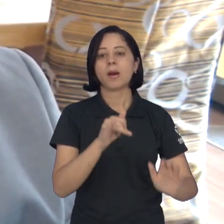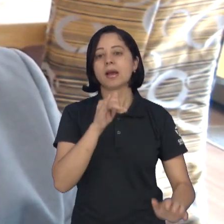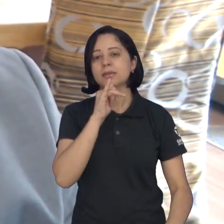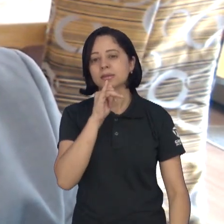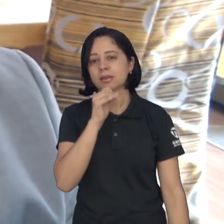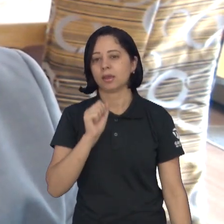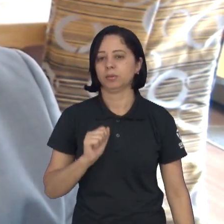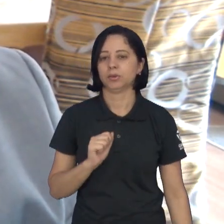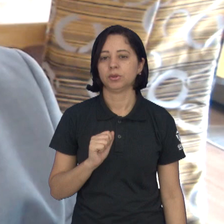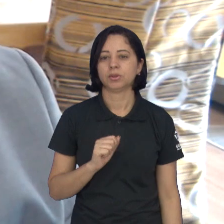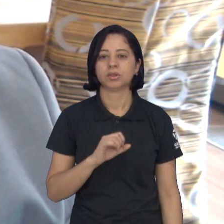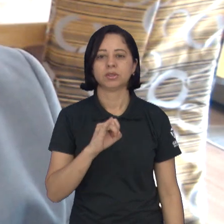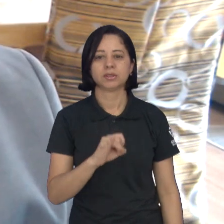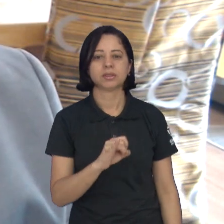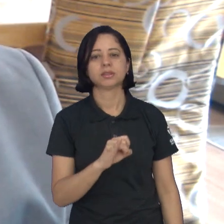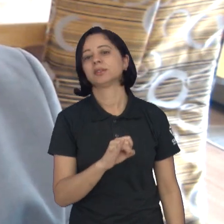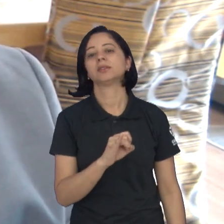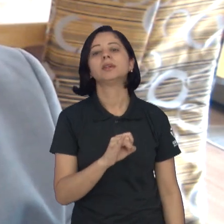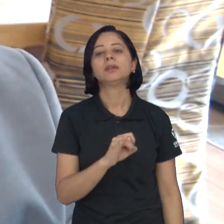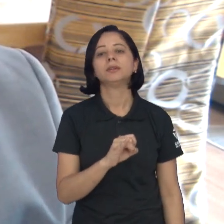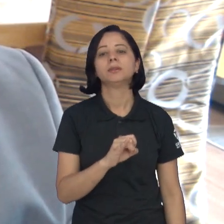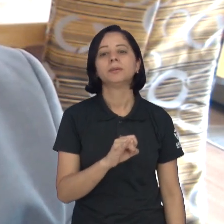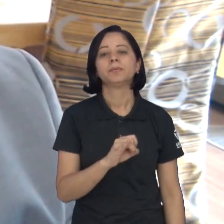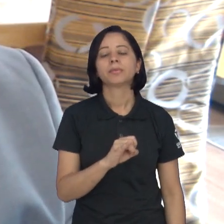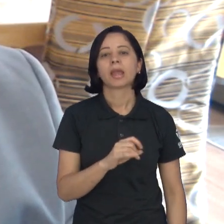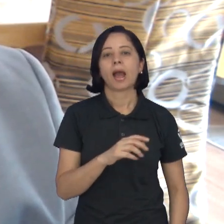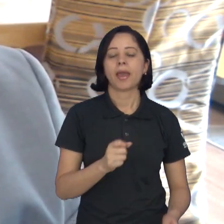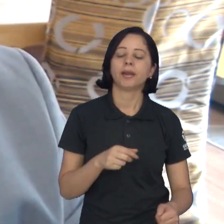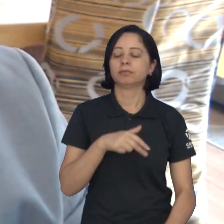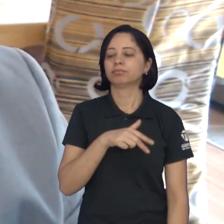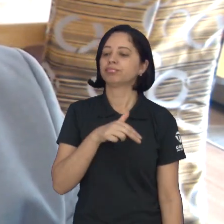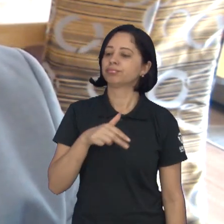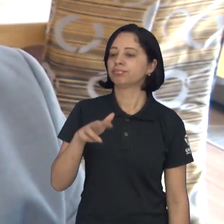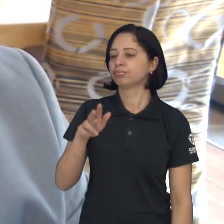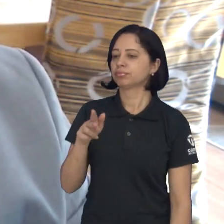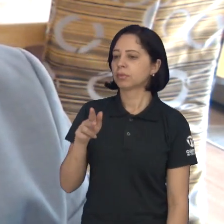se ele tem um valor que está em 40%